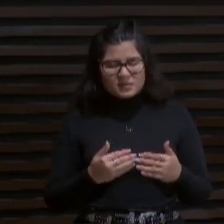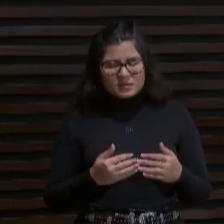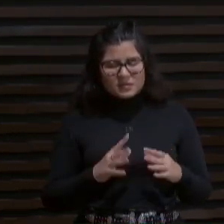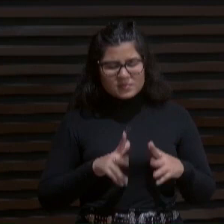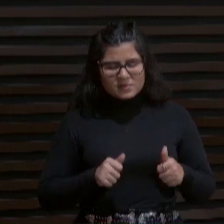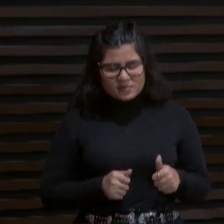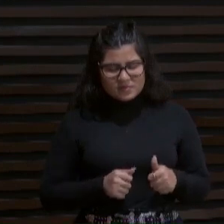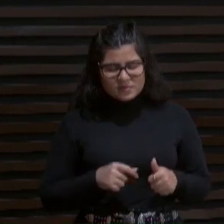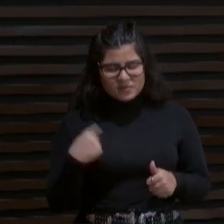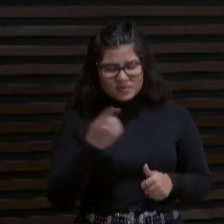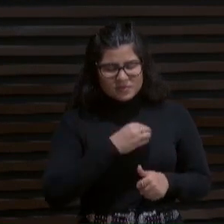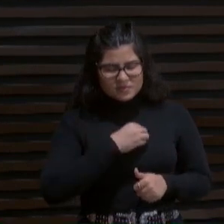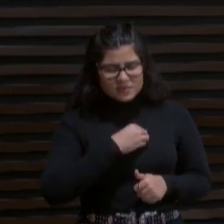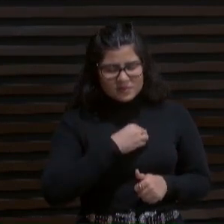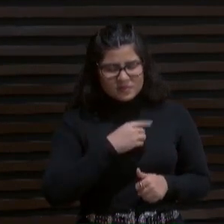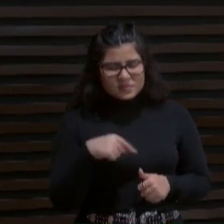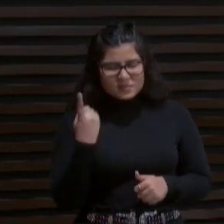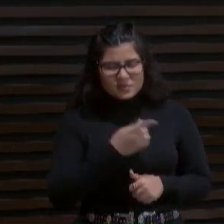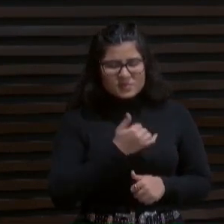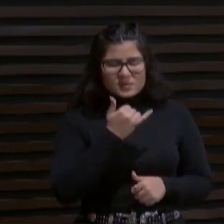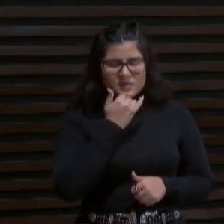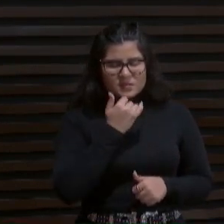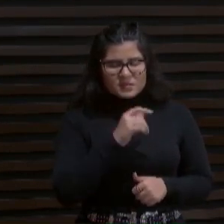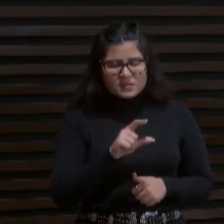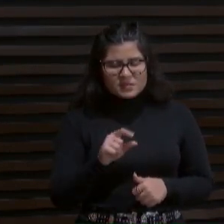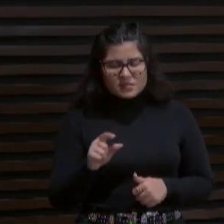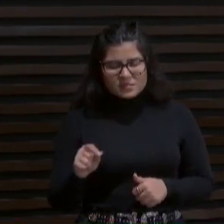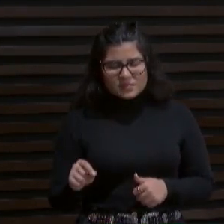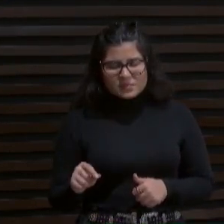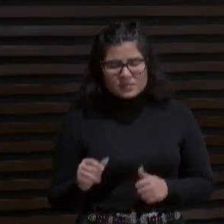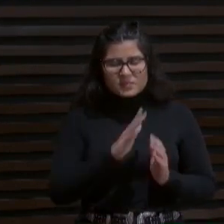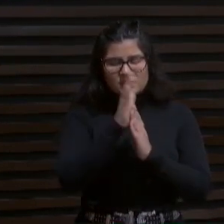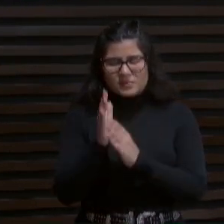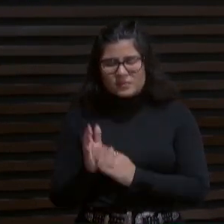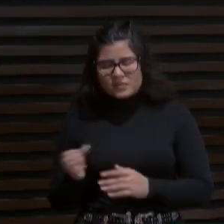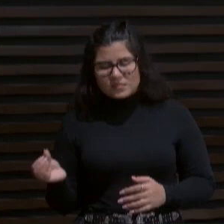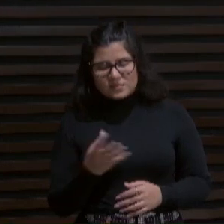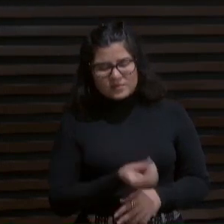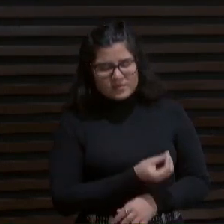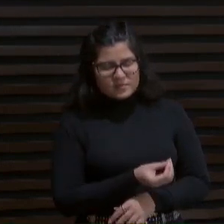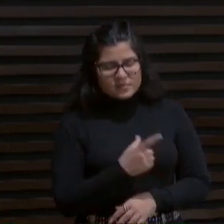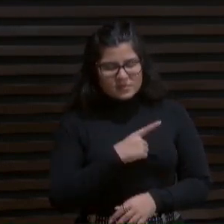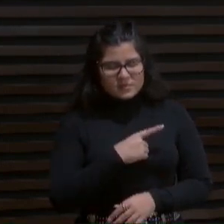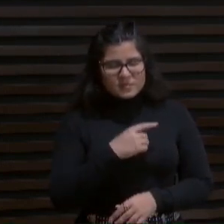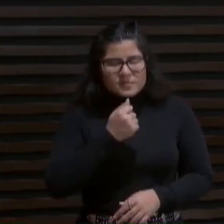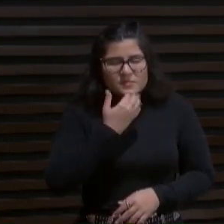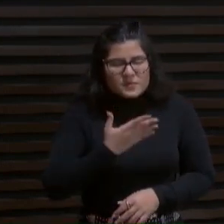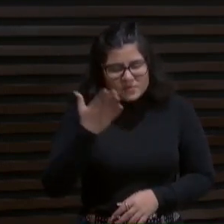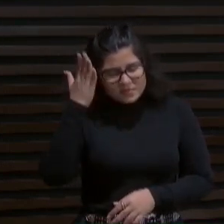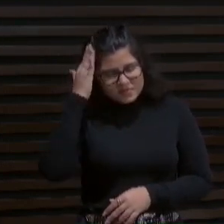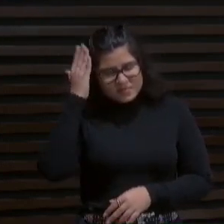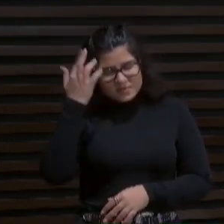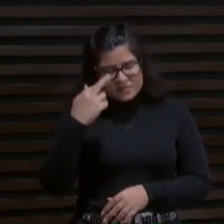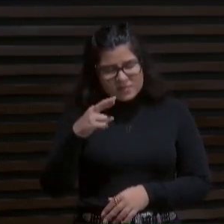cá estamos hoje, redimidos, louvando o Senhor por esta nova vida que temos. Mas como é bom saber que o Senhor